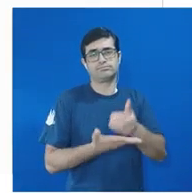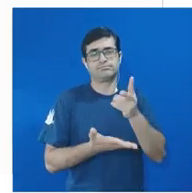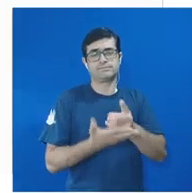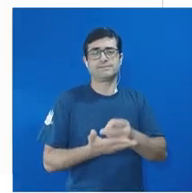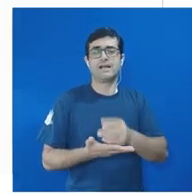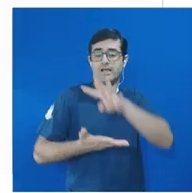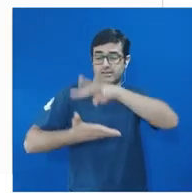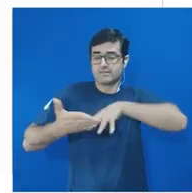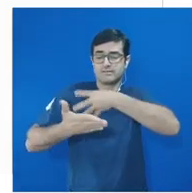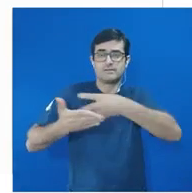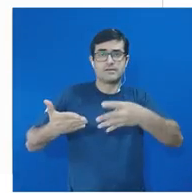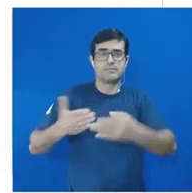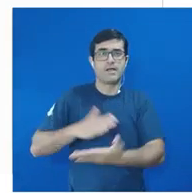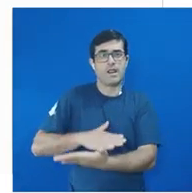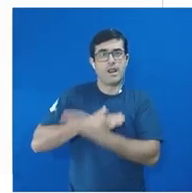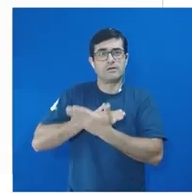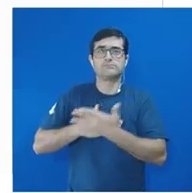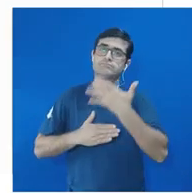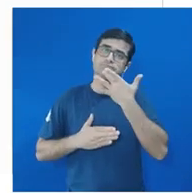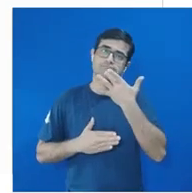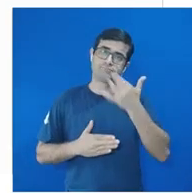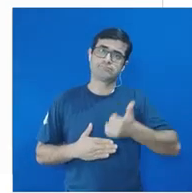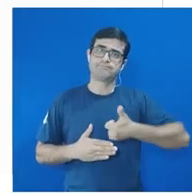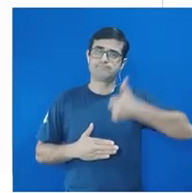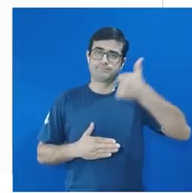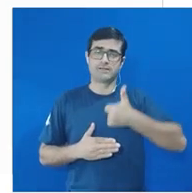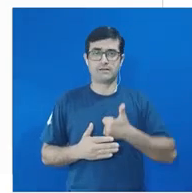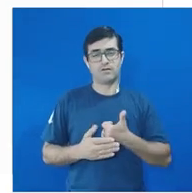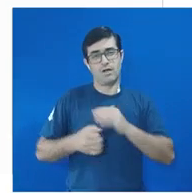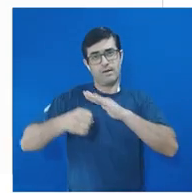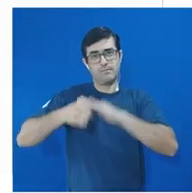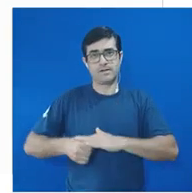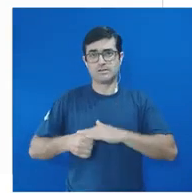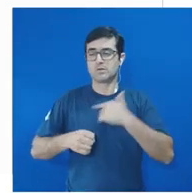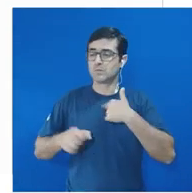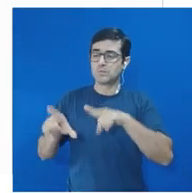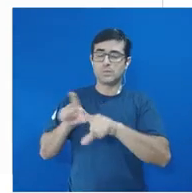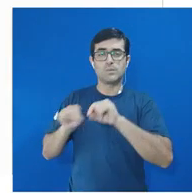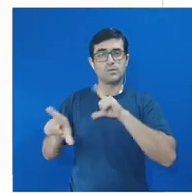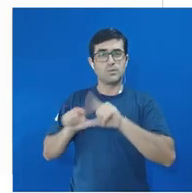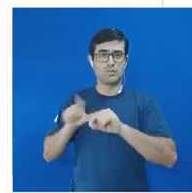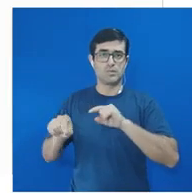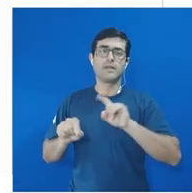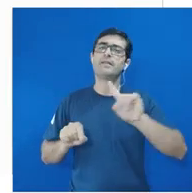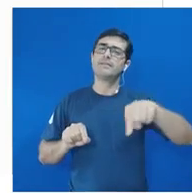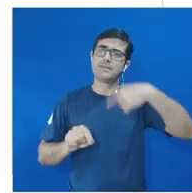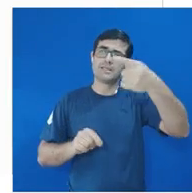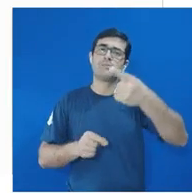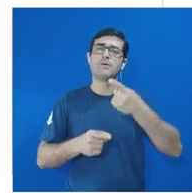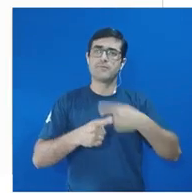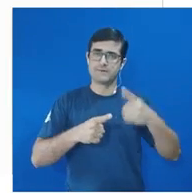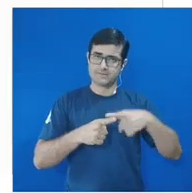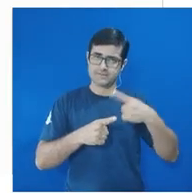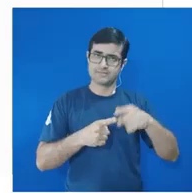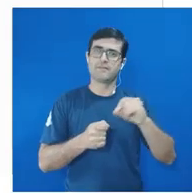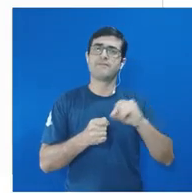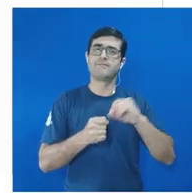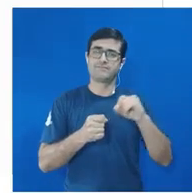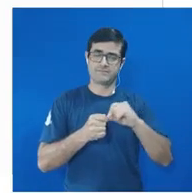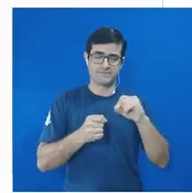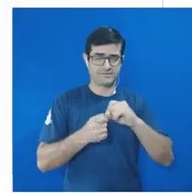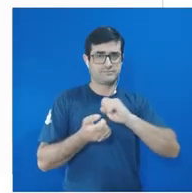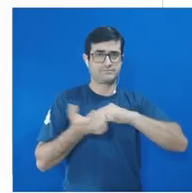valor é fixo. É que essas tabelas já trazem para facilitar na pressão que vocês querem. Depois a gente vai